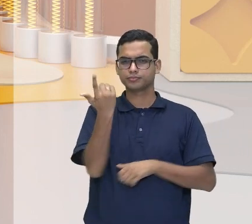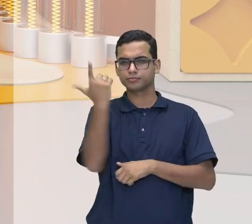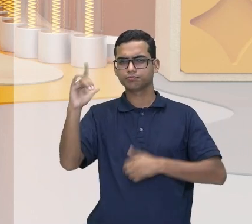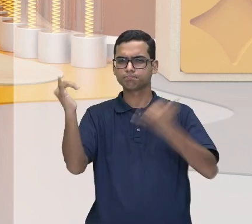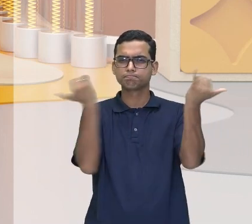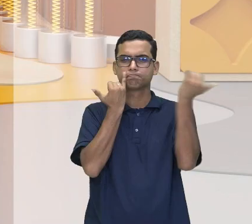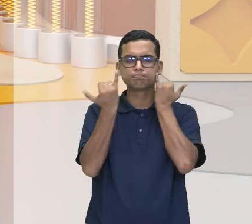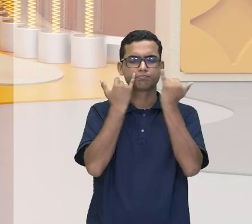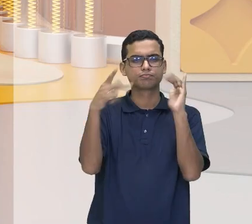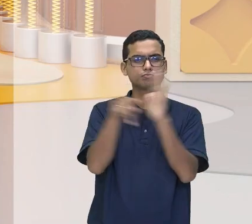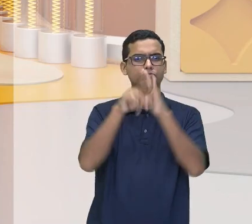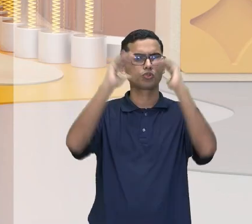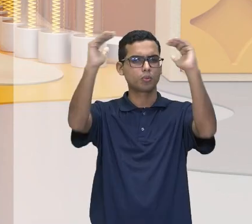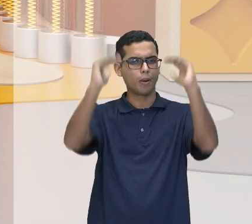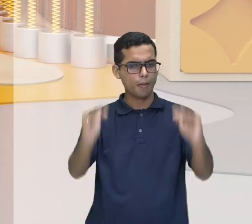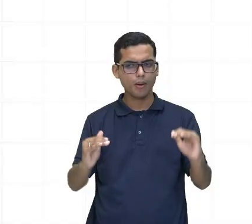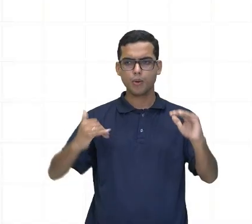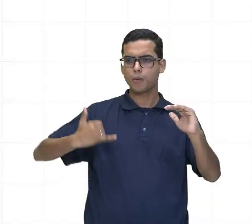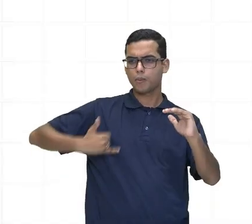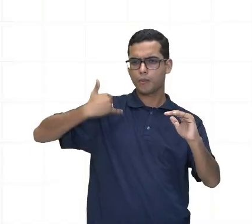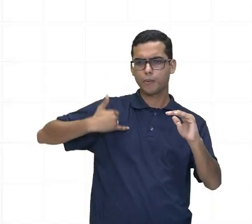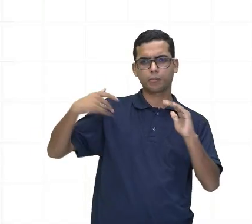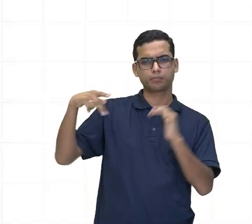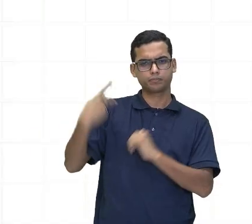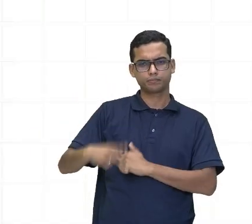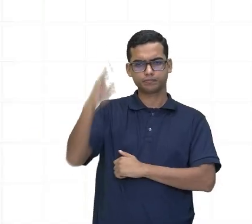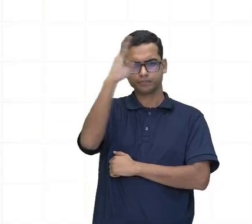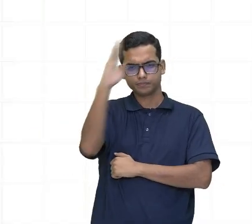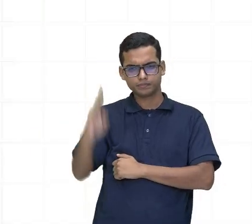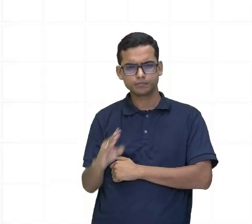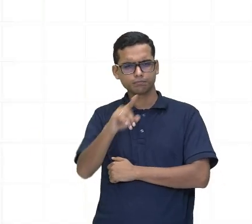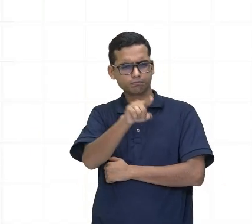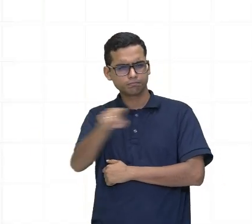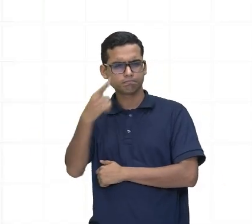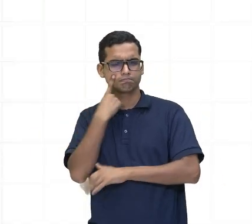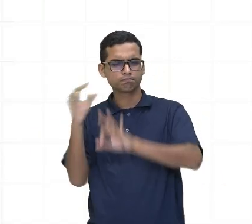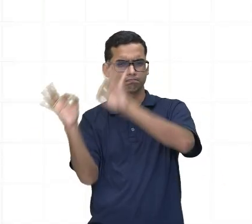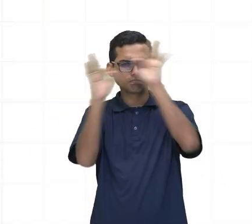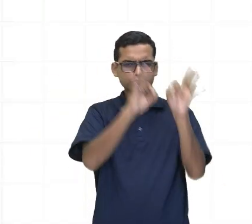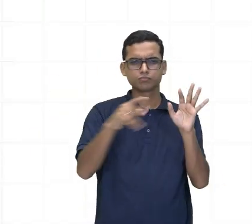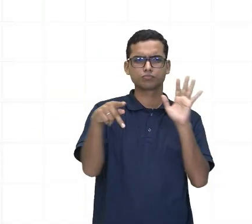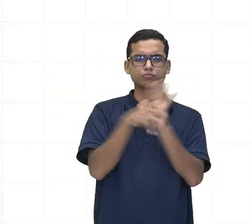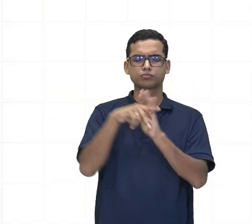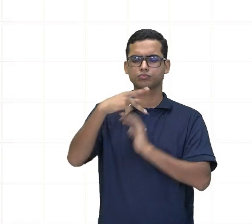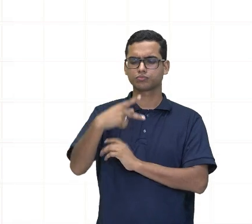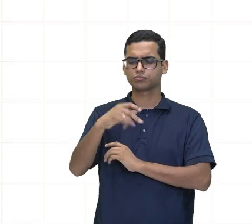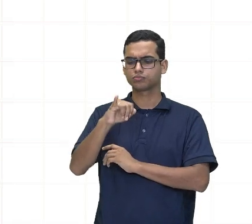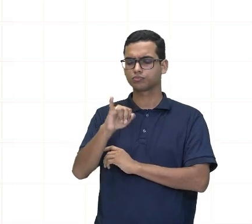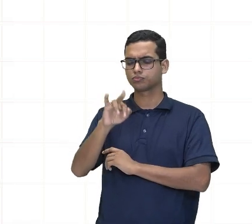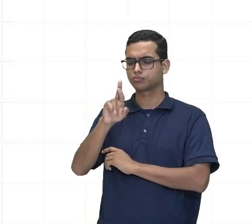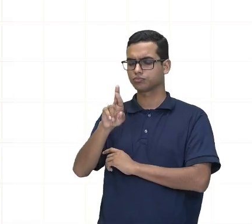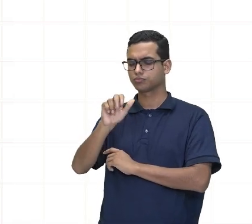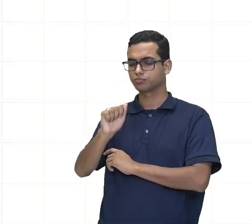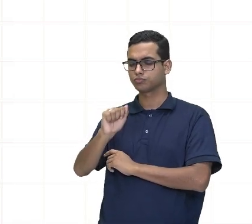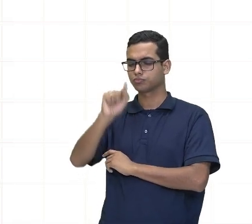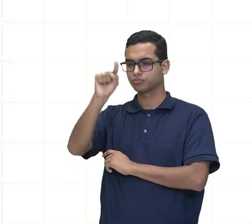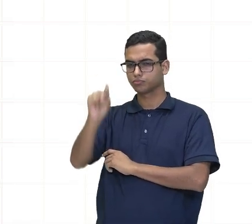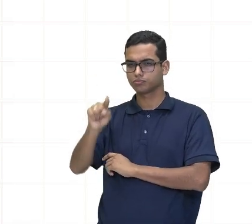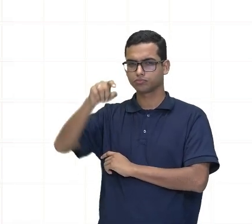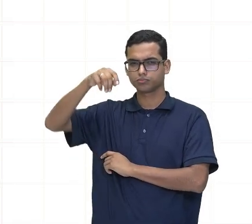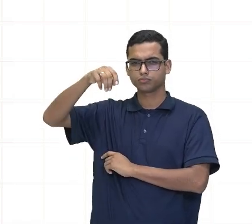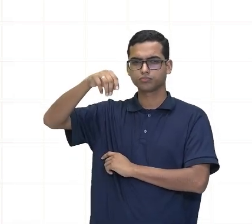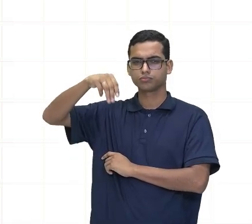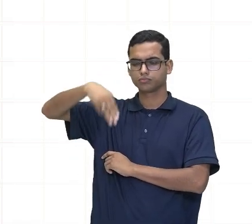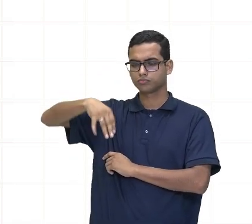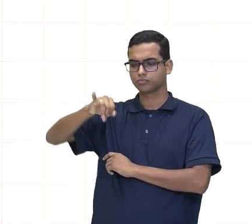à pirâmide etária do Brasil. Vocês já ouviram falar em pirâmide etária? Então, nós temos um gráfico e,